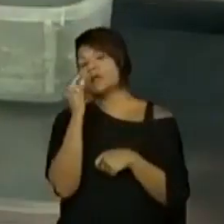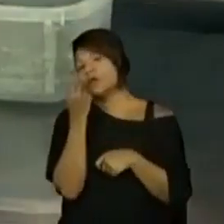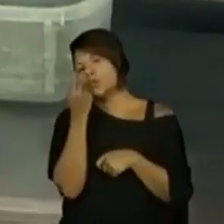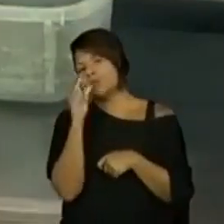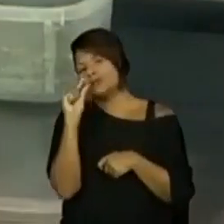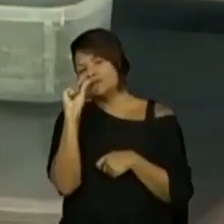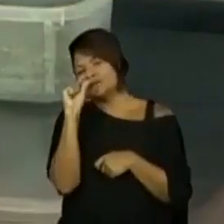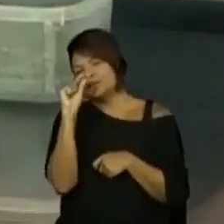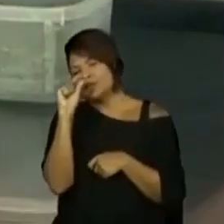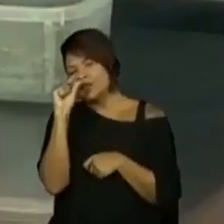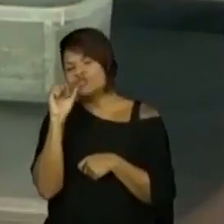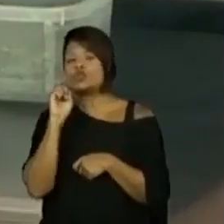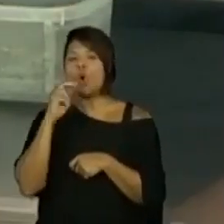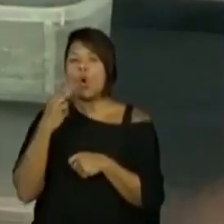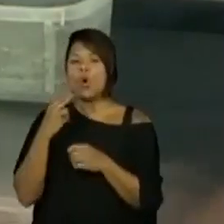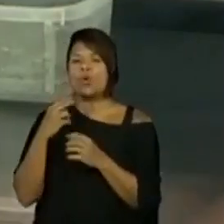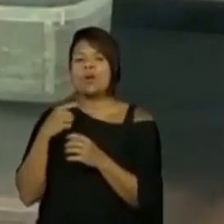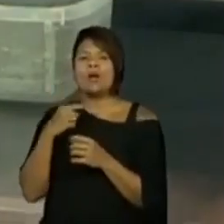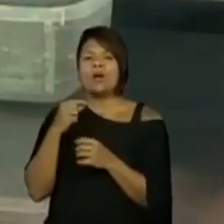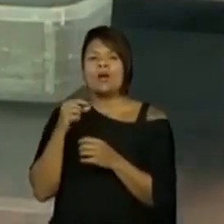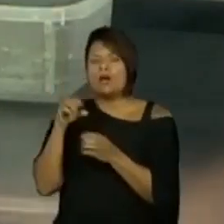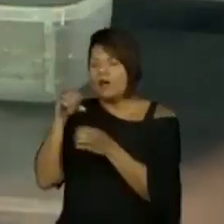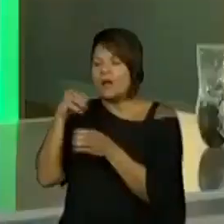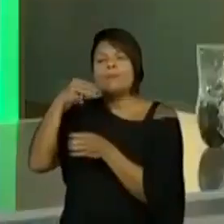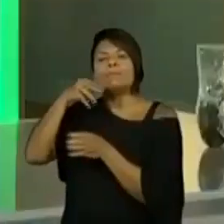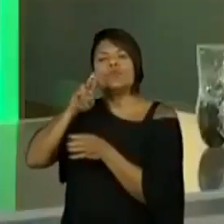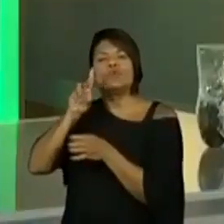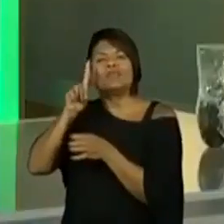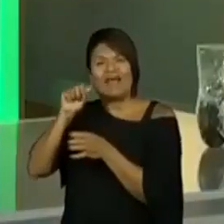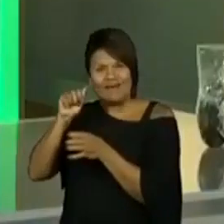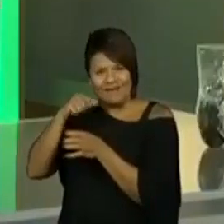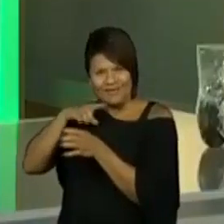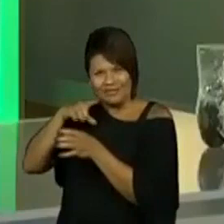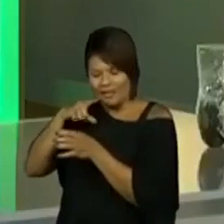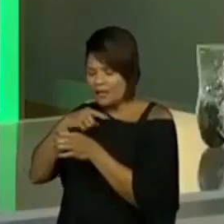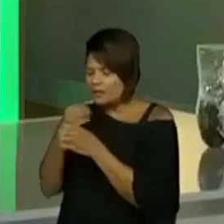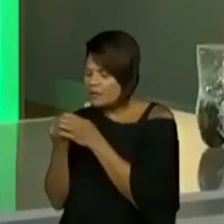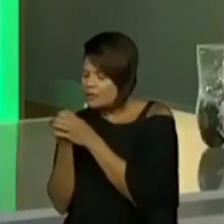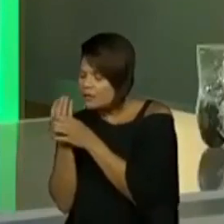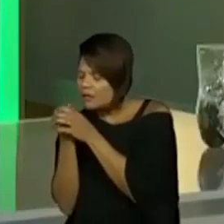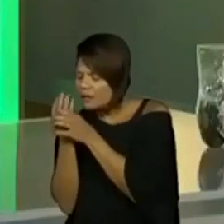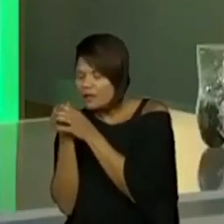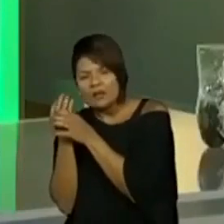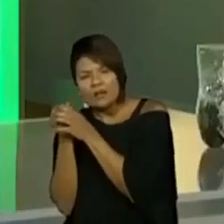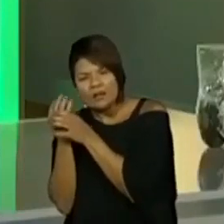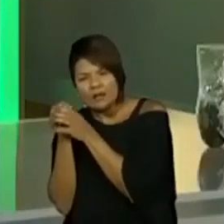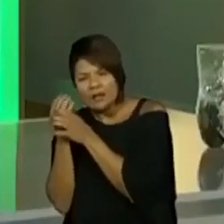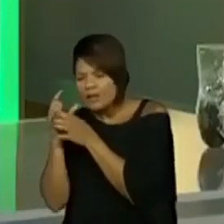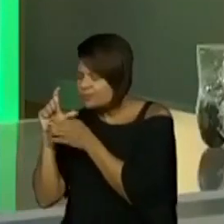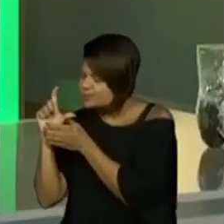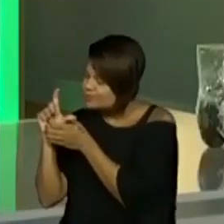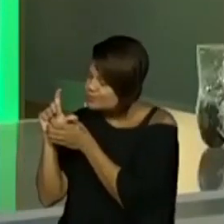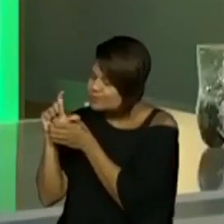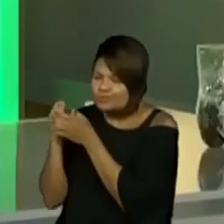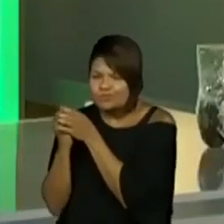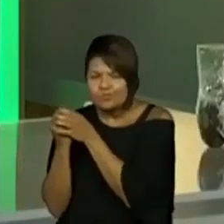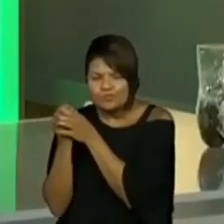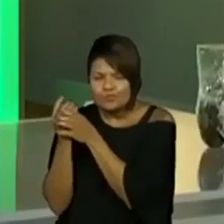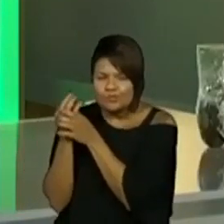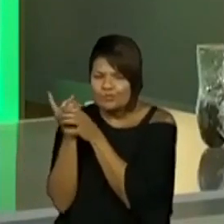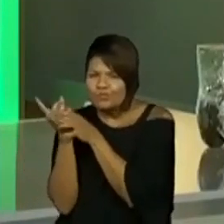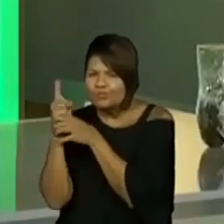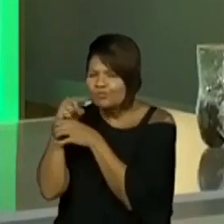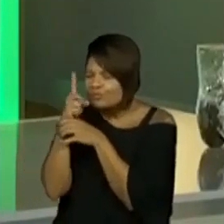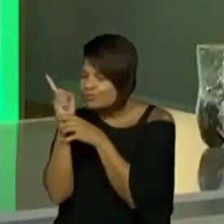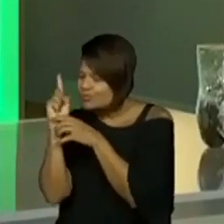de uma muda de uma planta, tá? Eu não trouxe para vocês, mas eu trouxe ela já montada para não ficar destruindo as